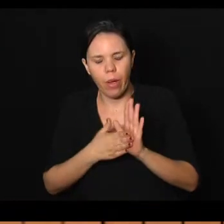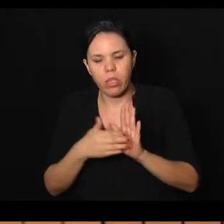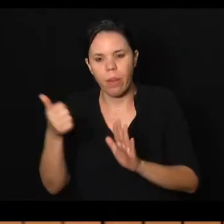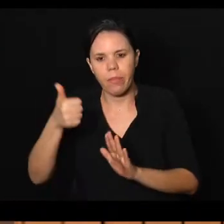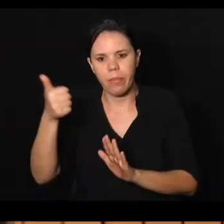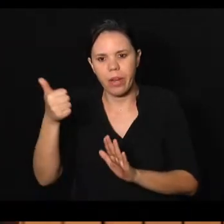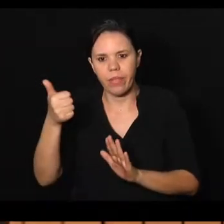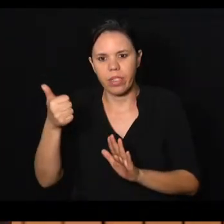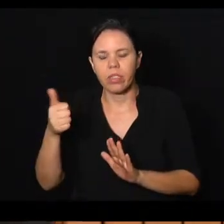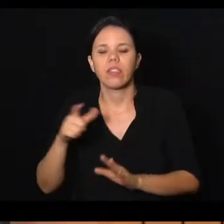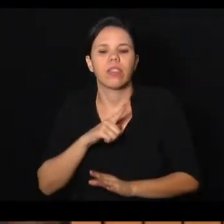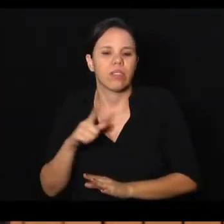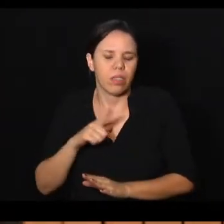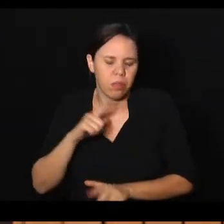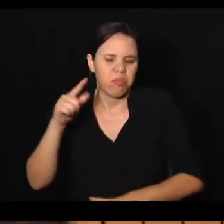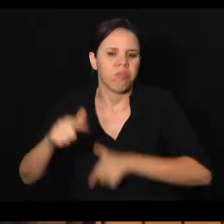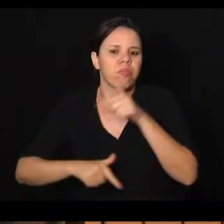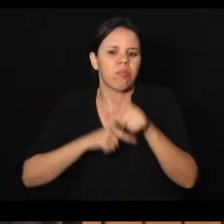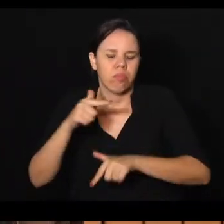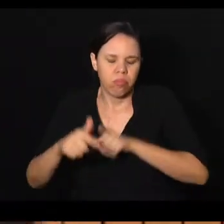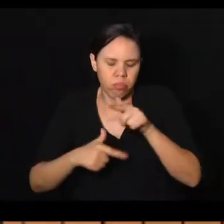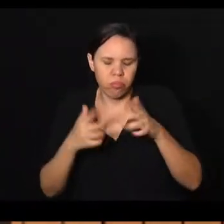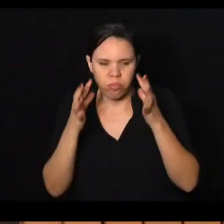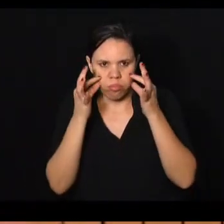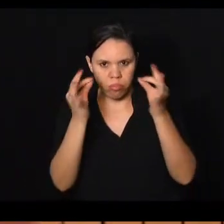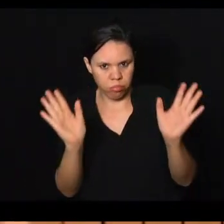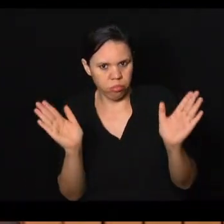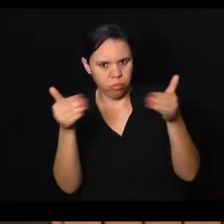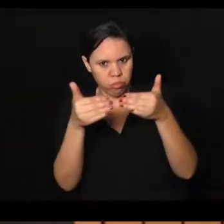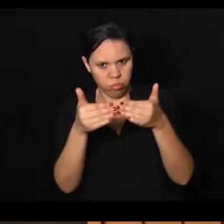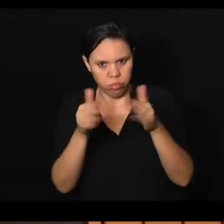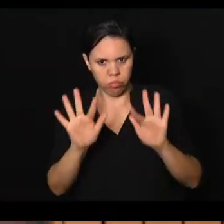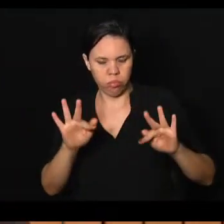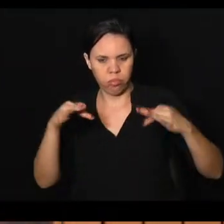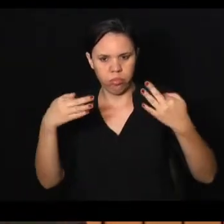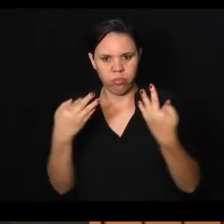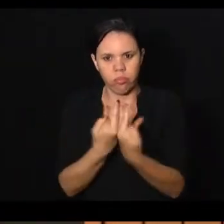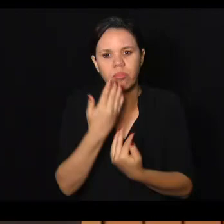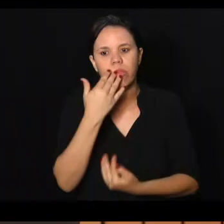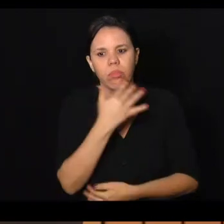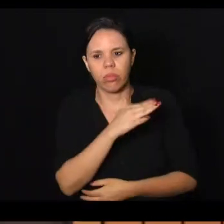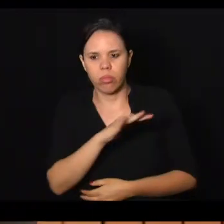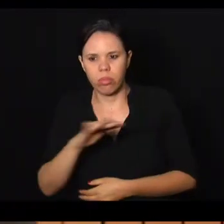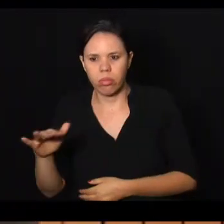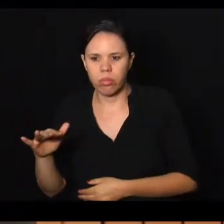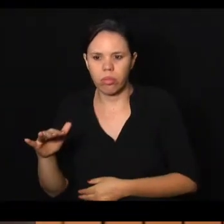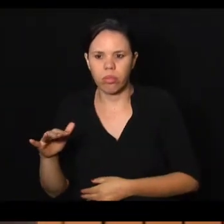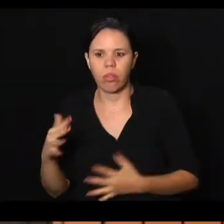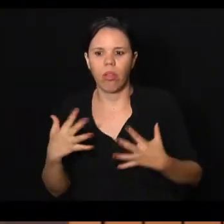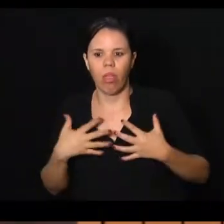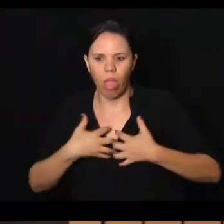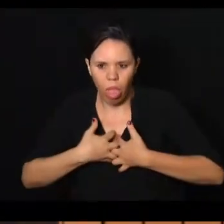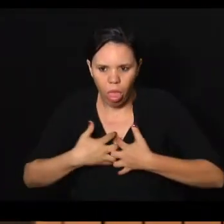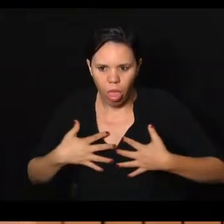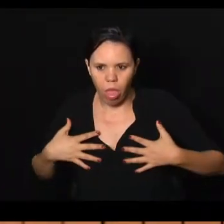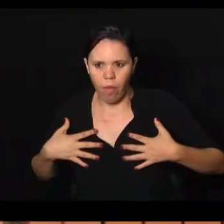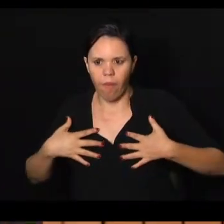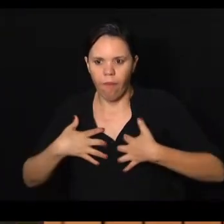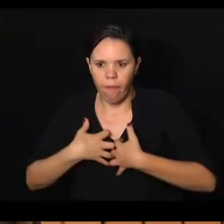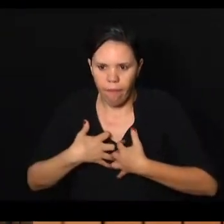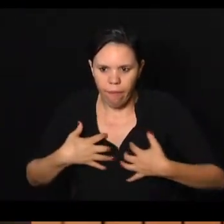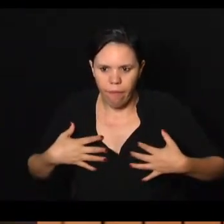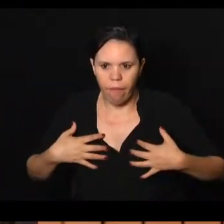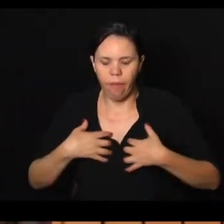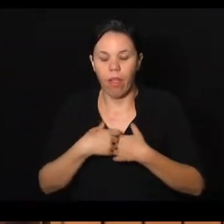primeira vez, teremos um trabalho voltado às famílias com crianças com autismo. Pela primeira